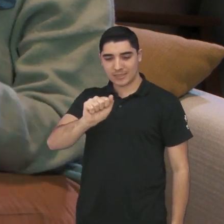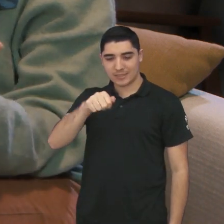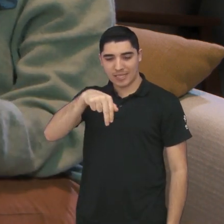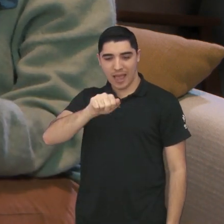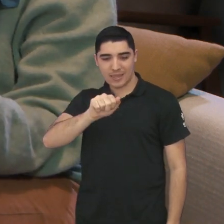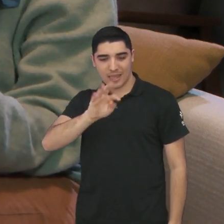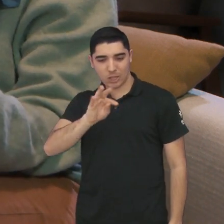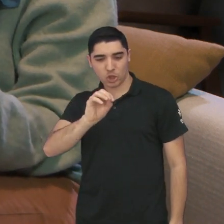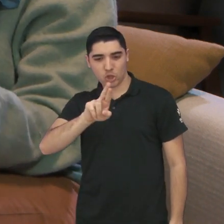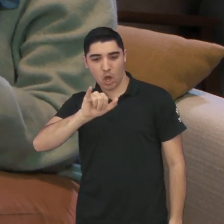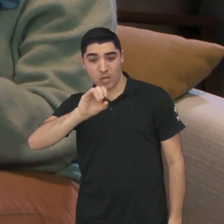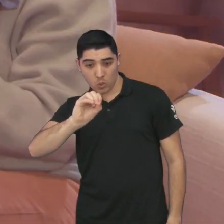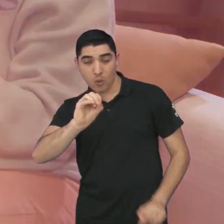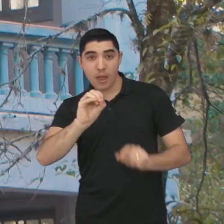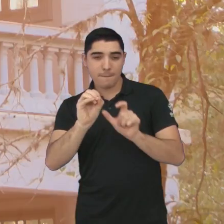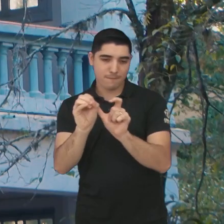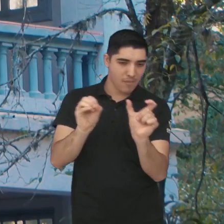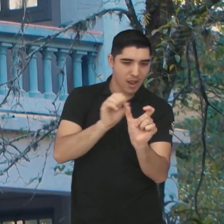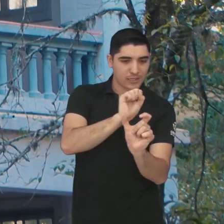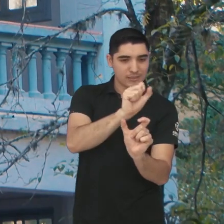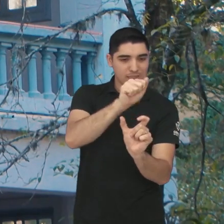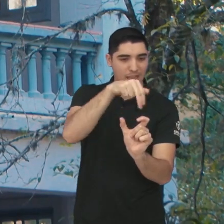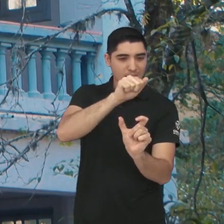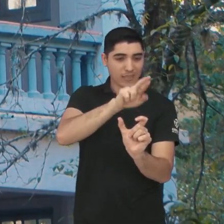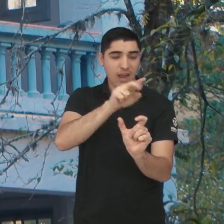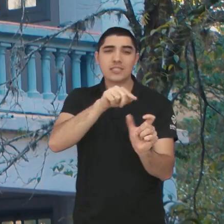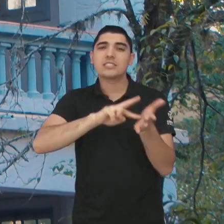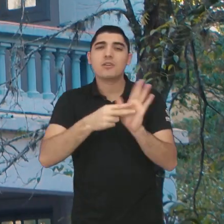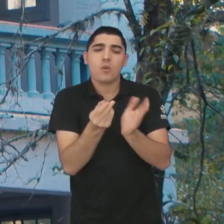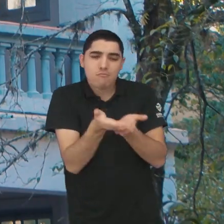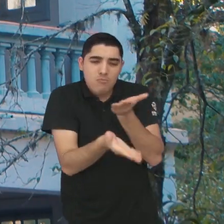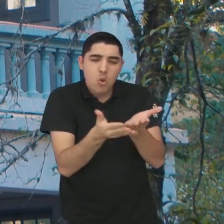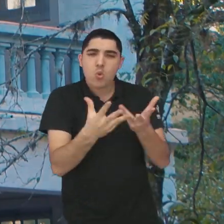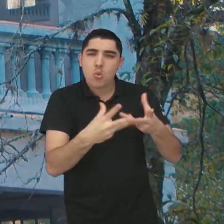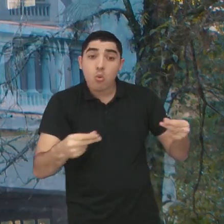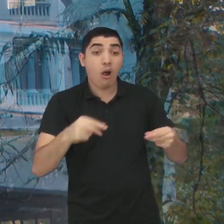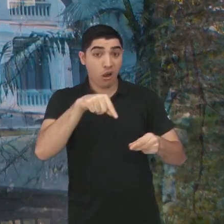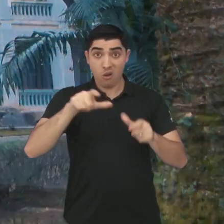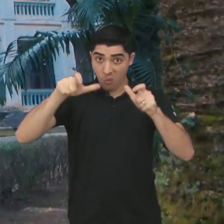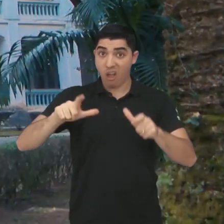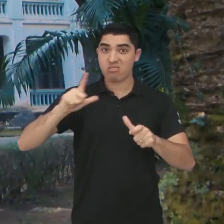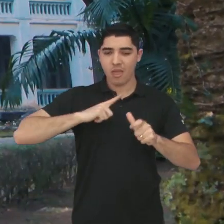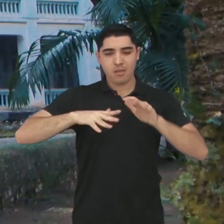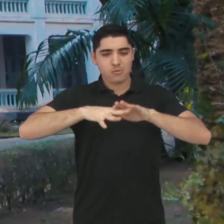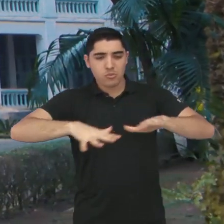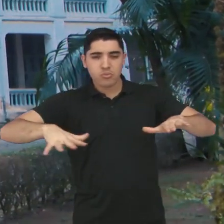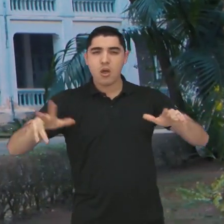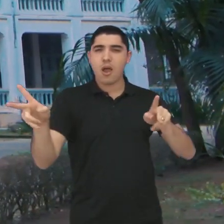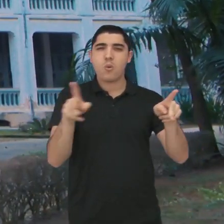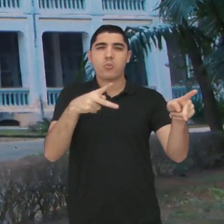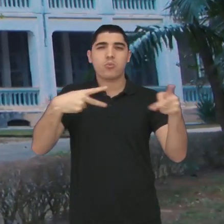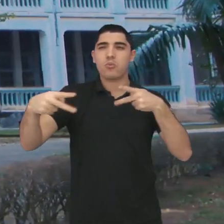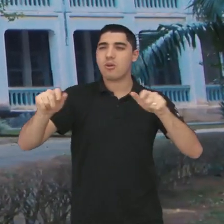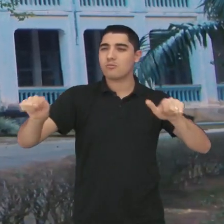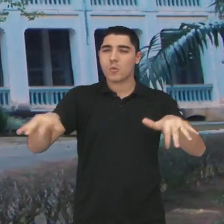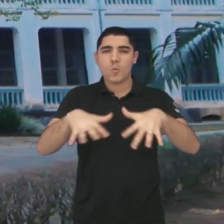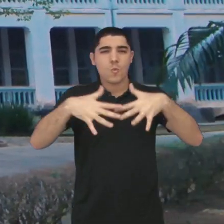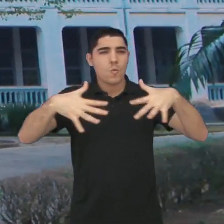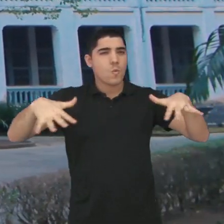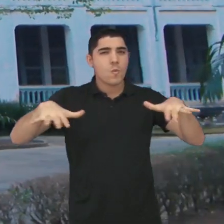Campos. Hospitais eram um lugar em que as pessoas iam para morrer, porque havia muito pouca tecnologia, mas o sanatório, o próprio nome diz,